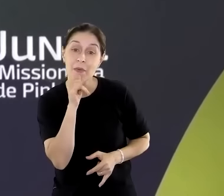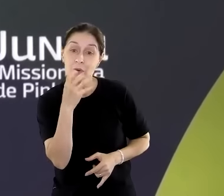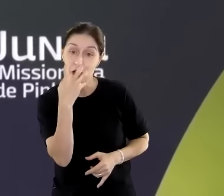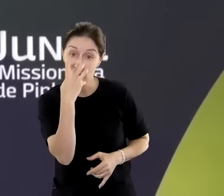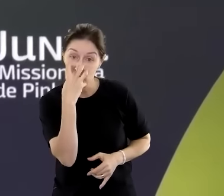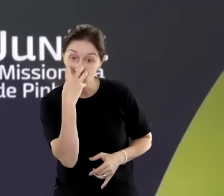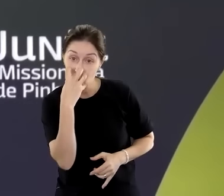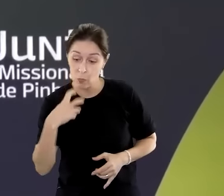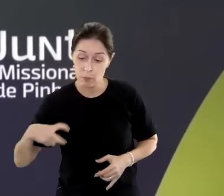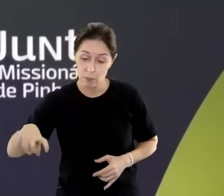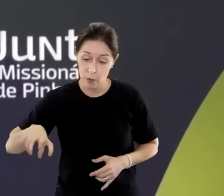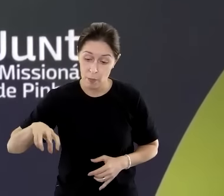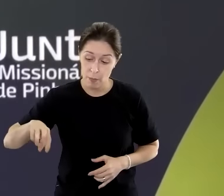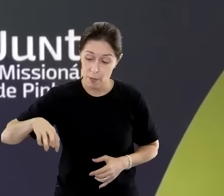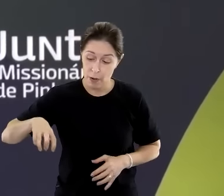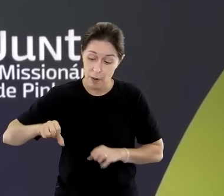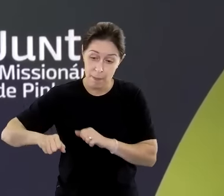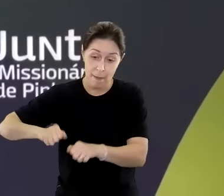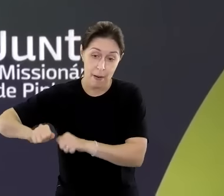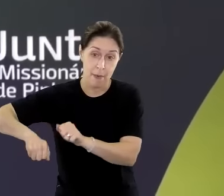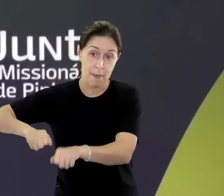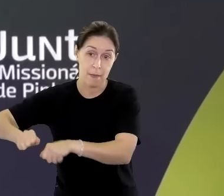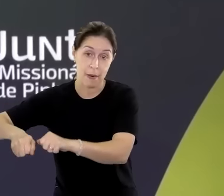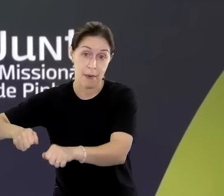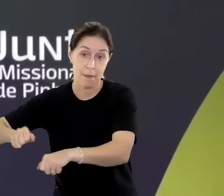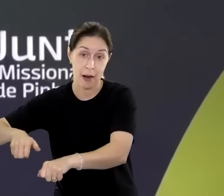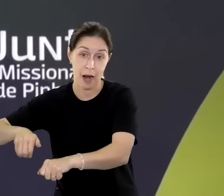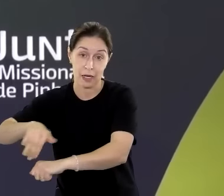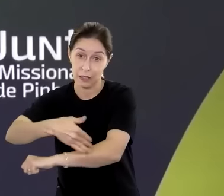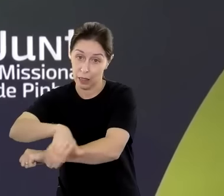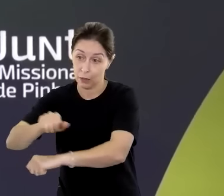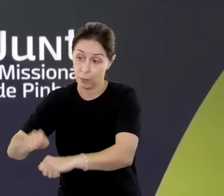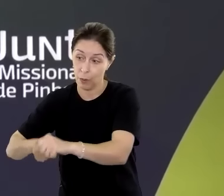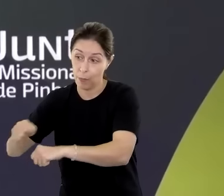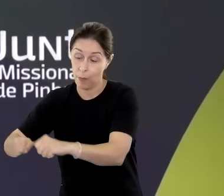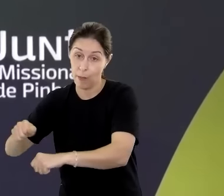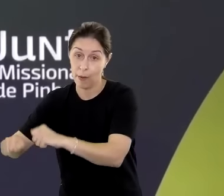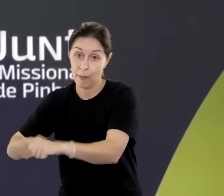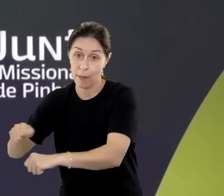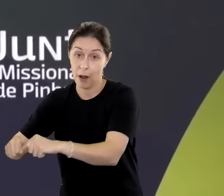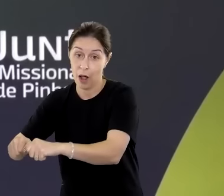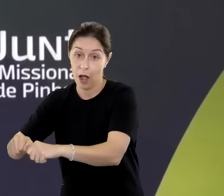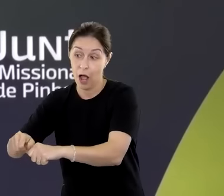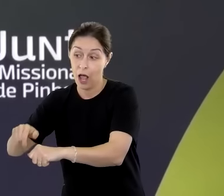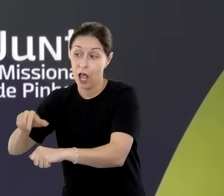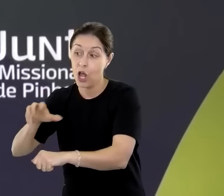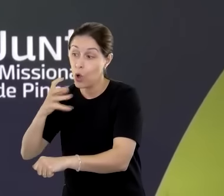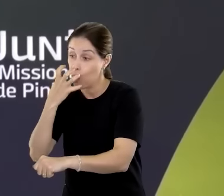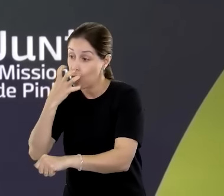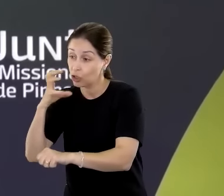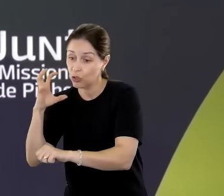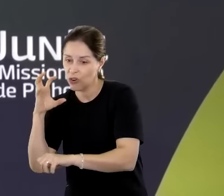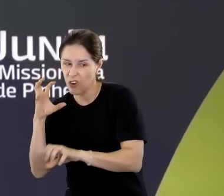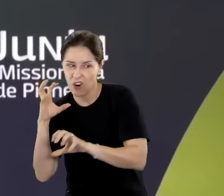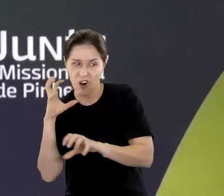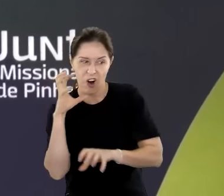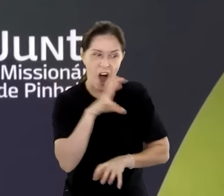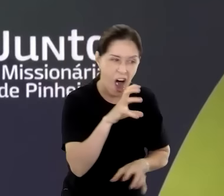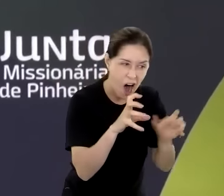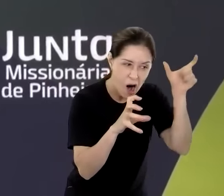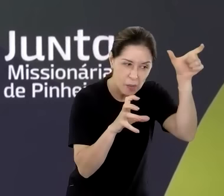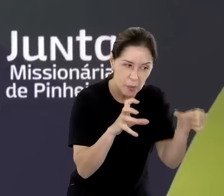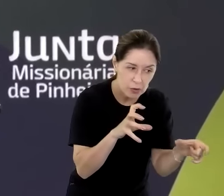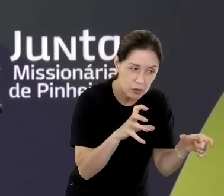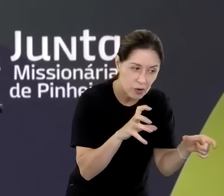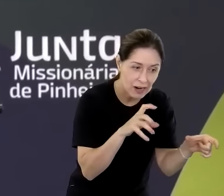você e morder em você, não chute o cachorro, chute o dono do cachorro. Porque chutar o cachorro é um crime